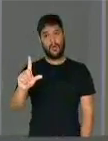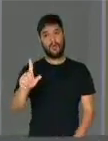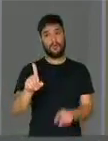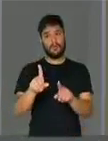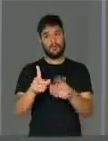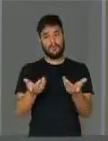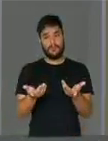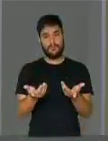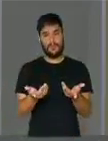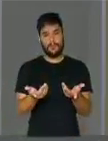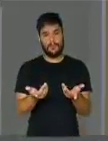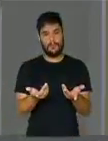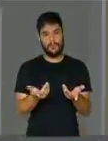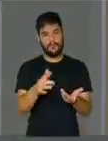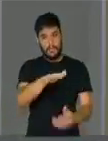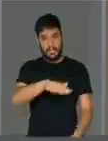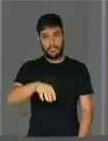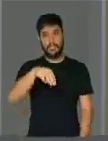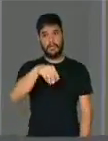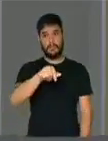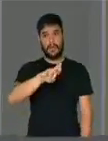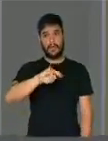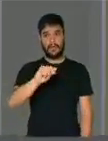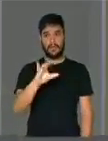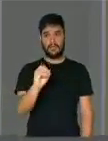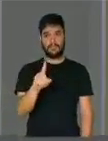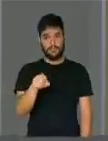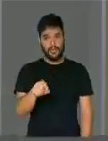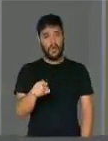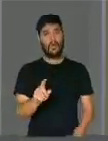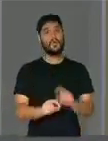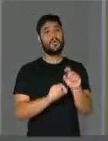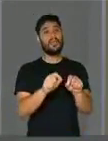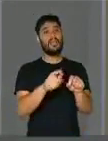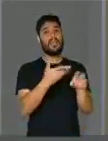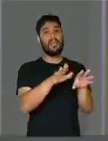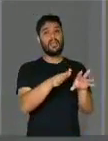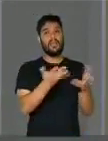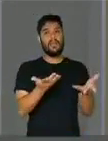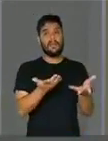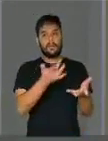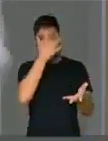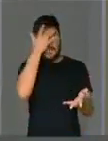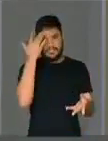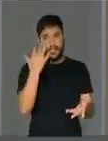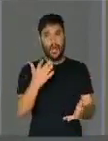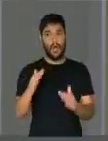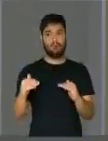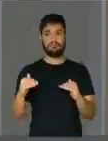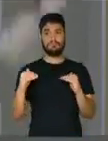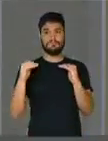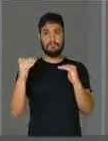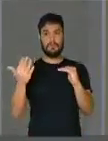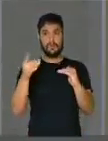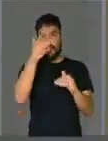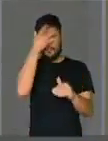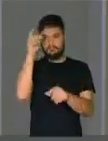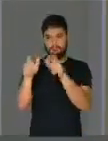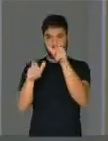Pará, para o Marajó, ele foi recebido com festas pelas autoridades, que hoje estão vendo a sua